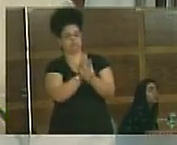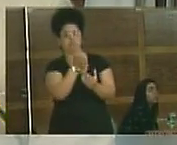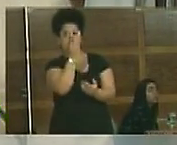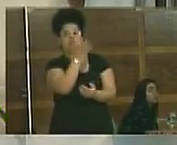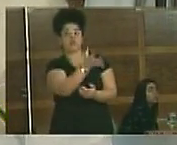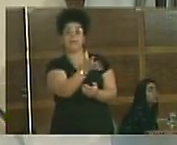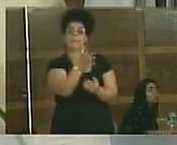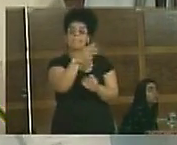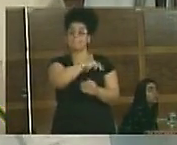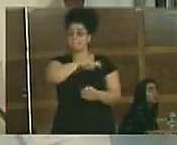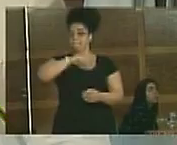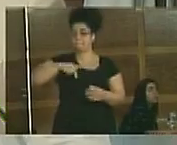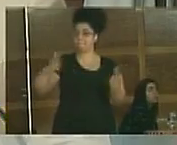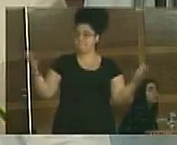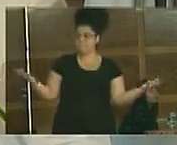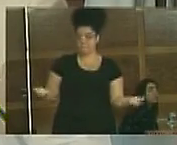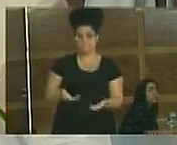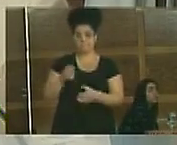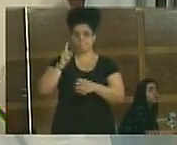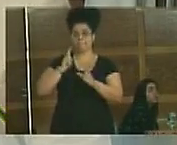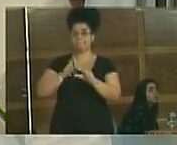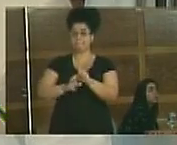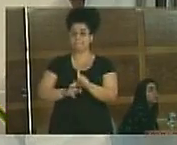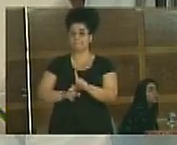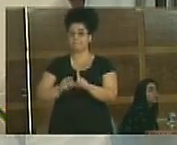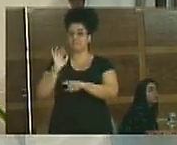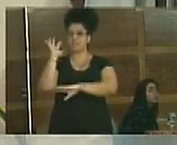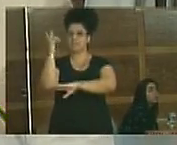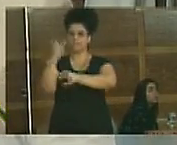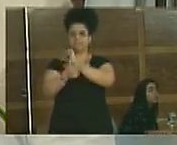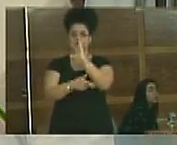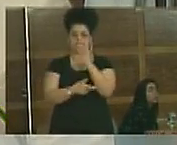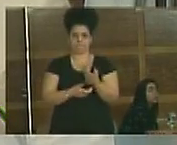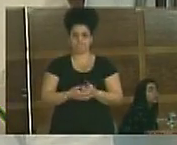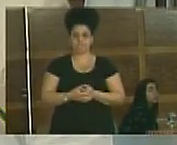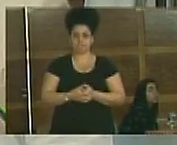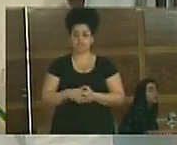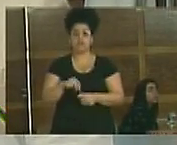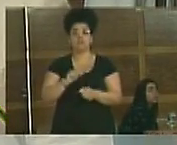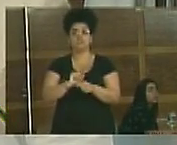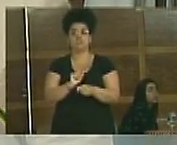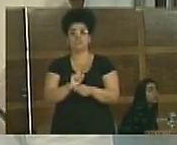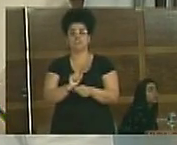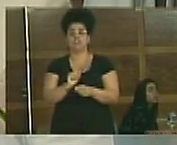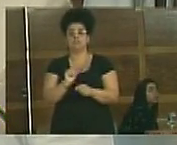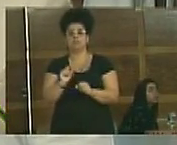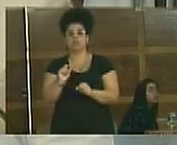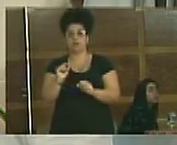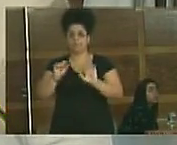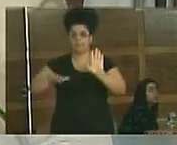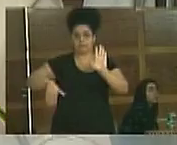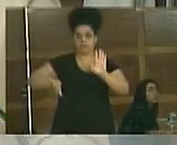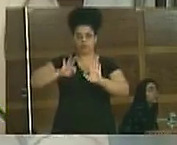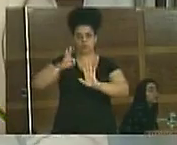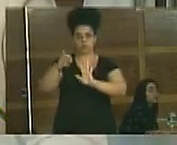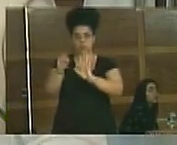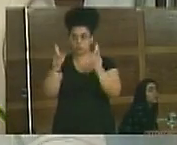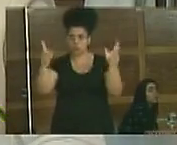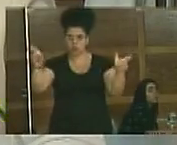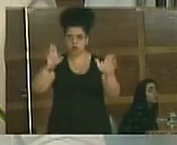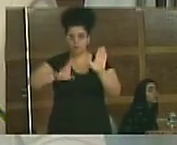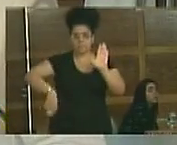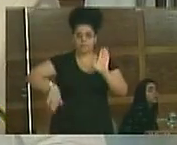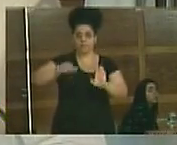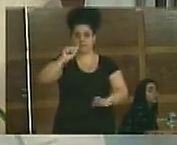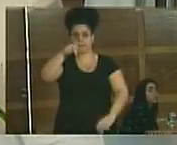estou denunciando esses crimes ambientais, porque a gente vai esperar ficar o quê? Todas as praias ficaram igual a Praia do Anil? É a única coisa que a gente ainda tem,